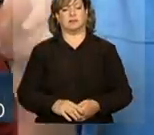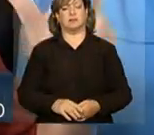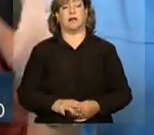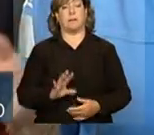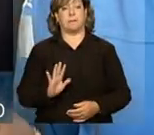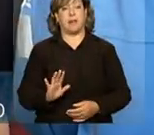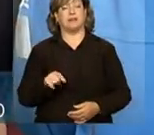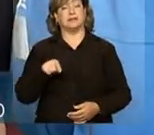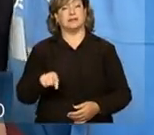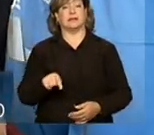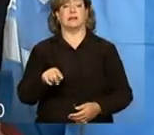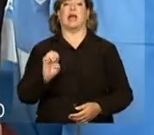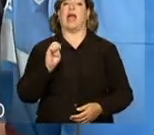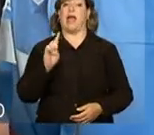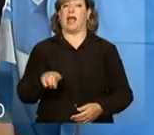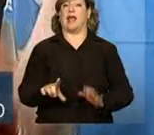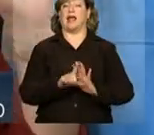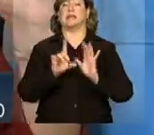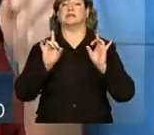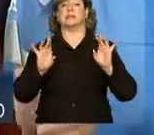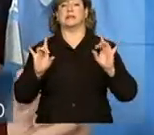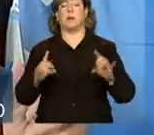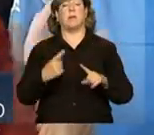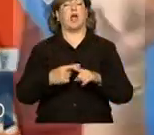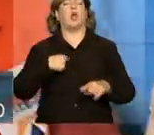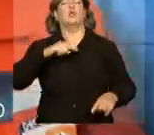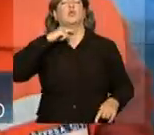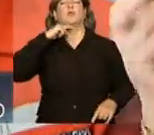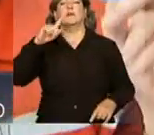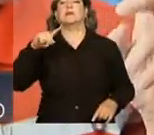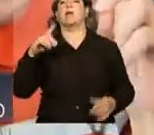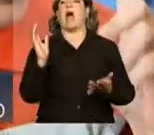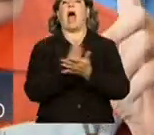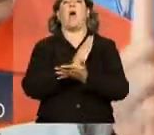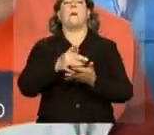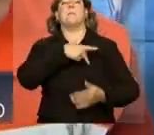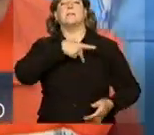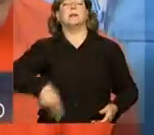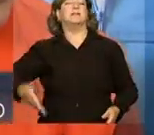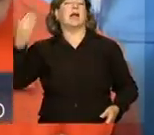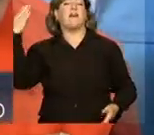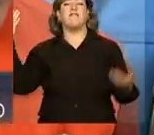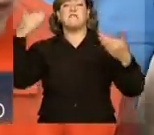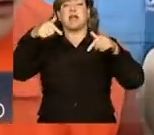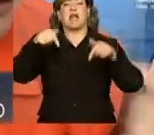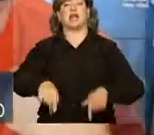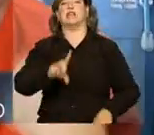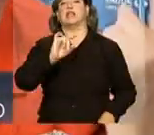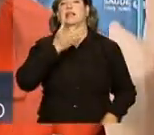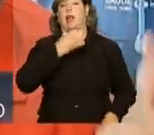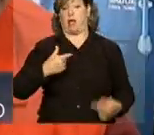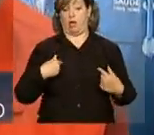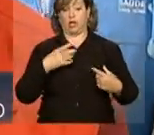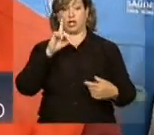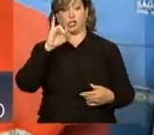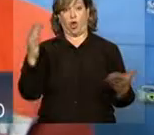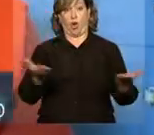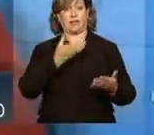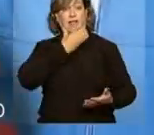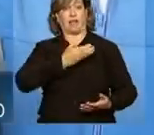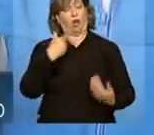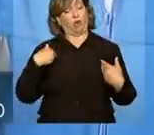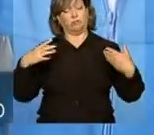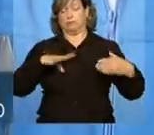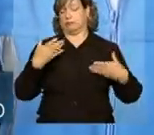É verdade, agora ela é especial, porque eu duvido que algum presidente esteve aqui no dia de Natal. Eu estou aqui no dia de Natal.